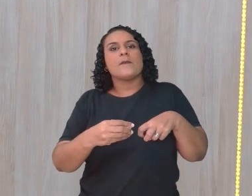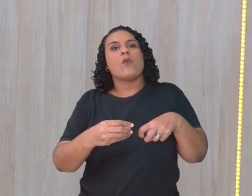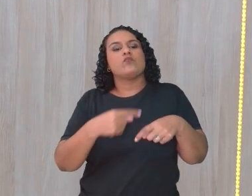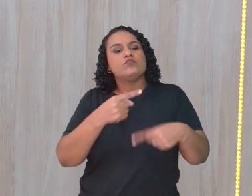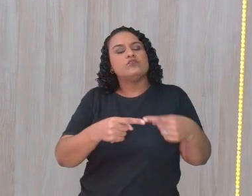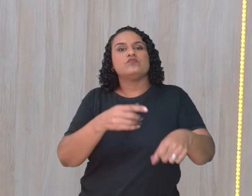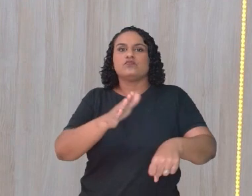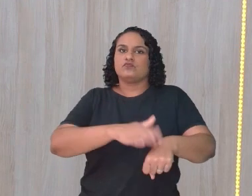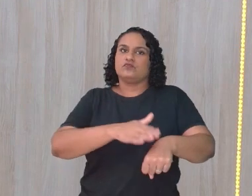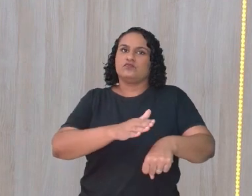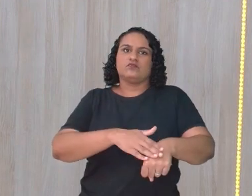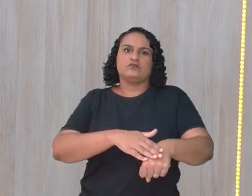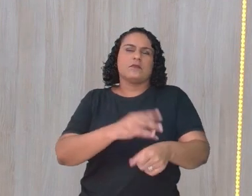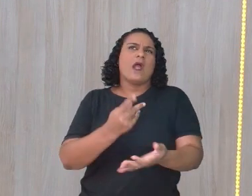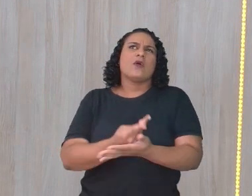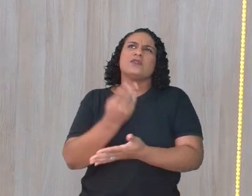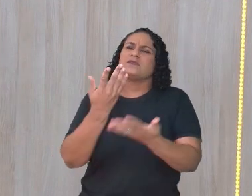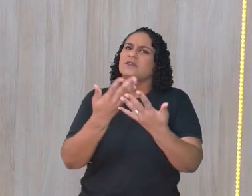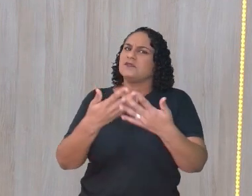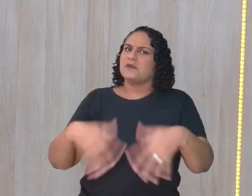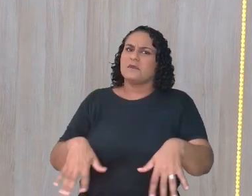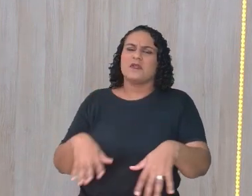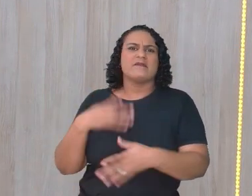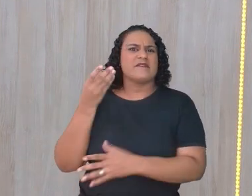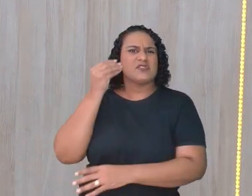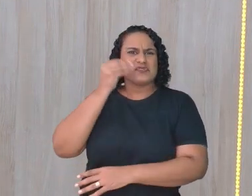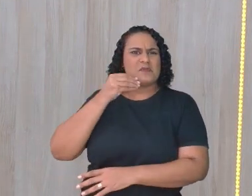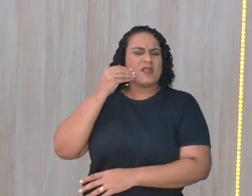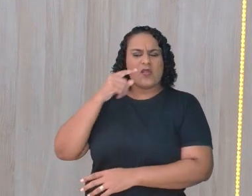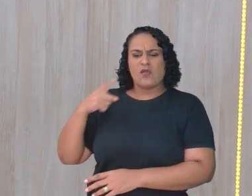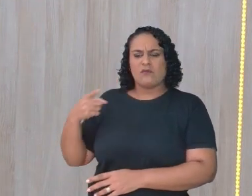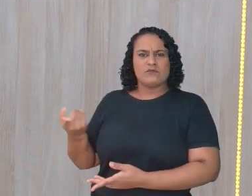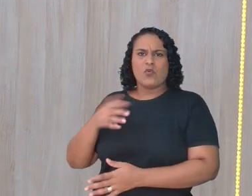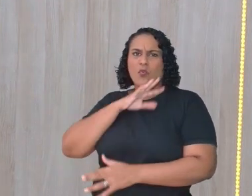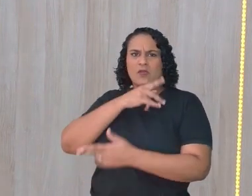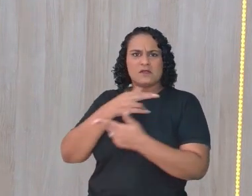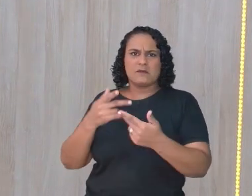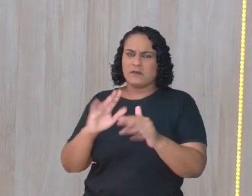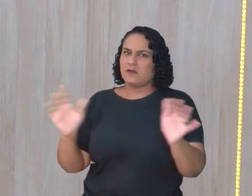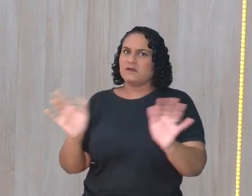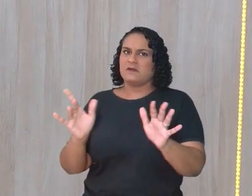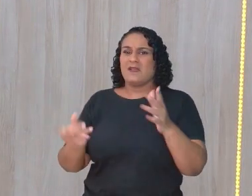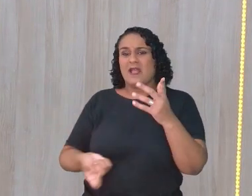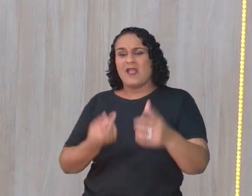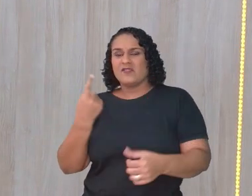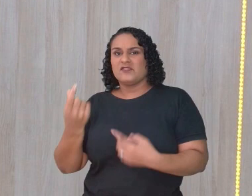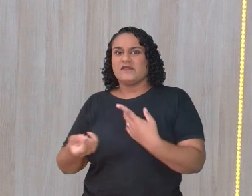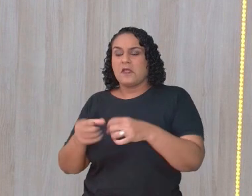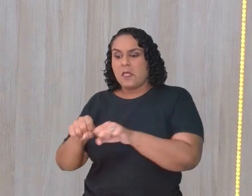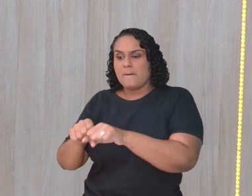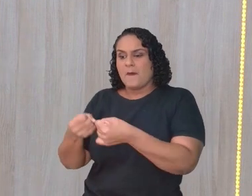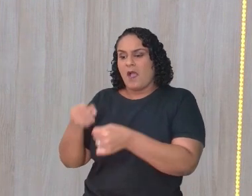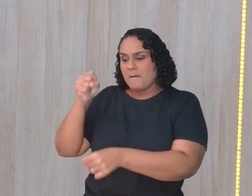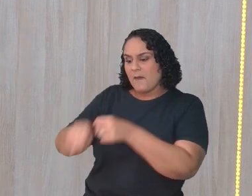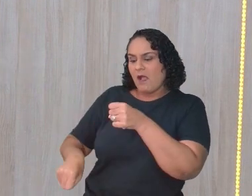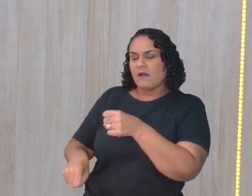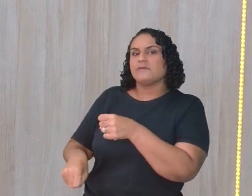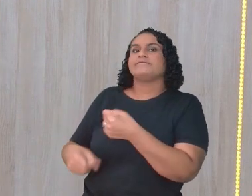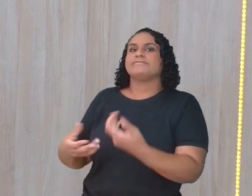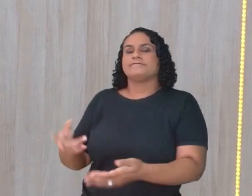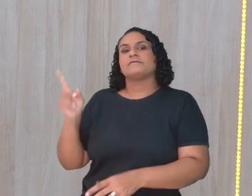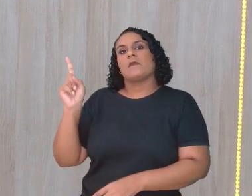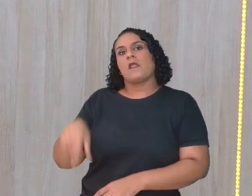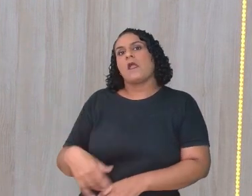pessoal. Ninguém vai fazer experiência com os animais, porque acontece que a gente às vezes mata um animal, não é? Então, isso é uma forma